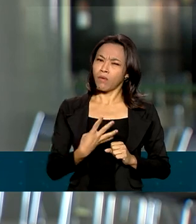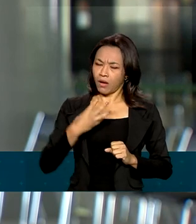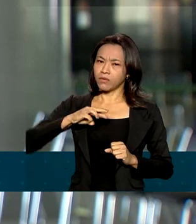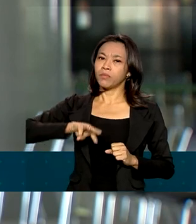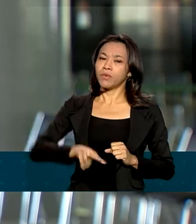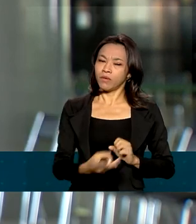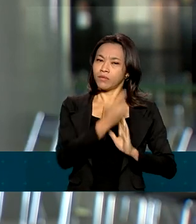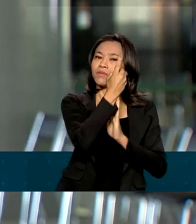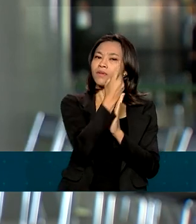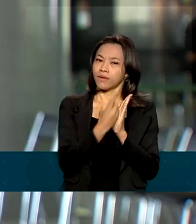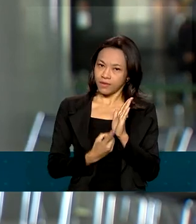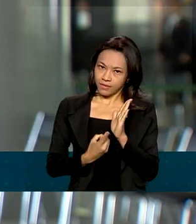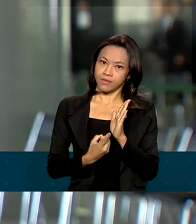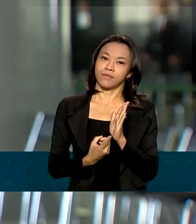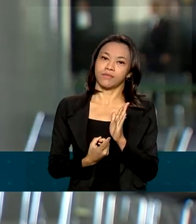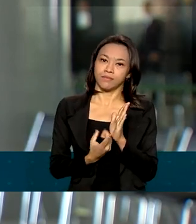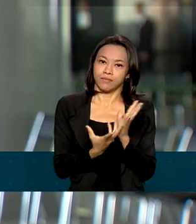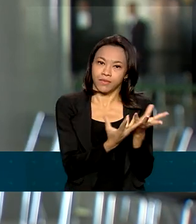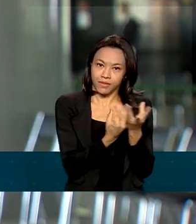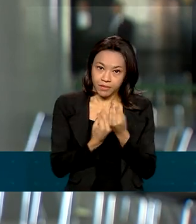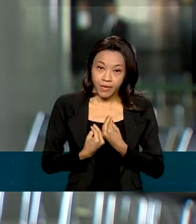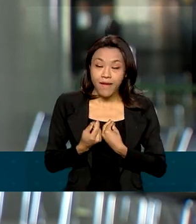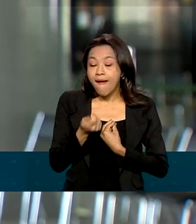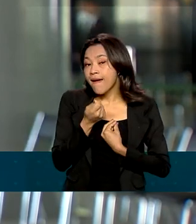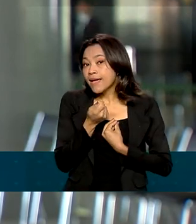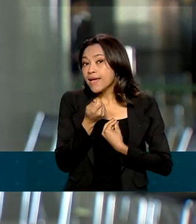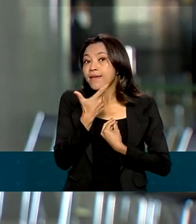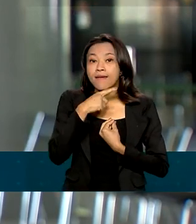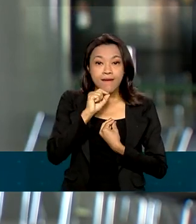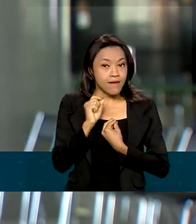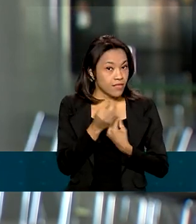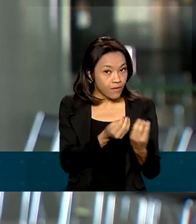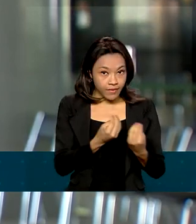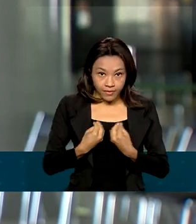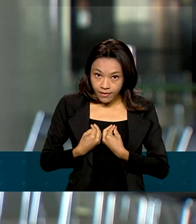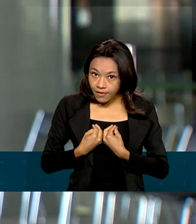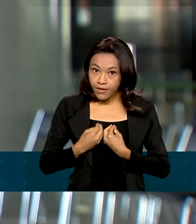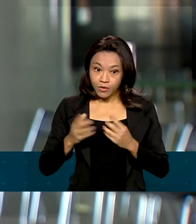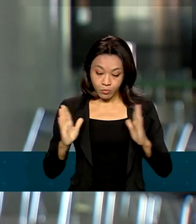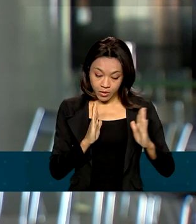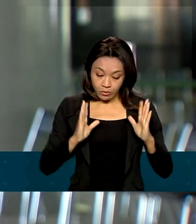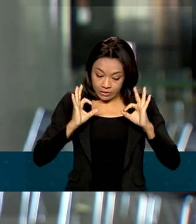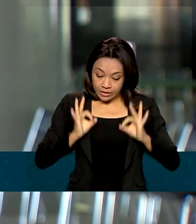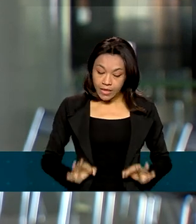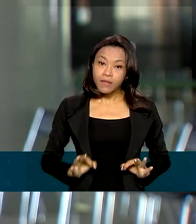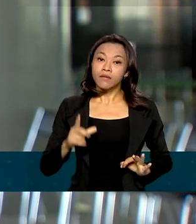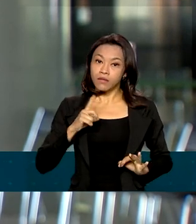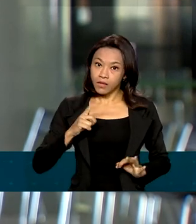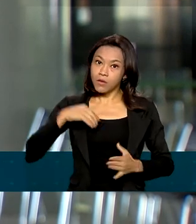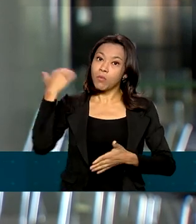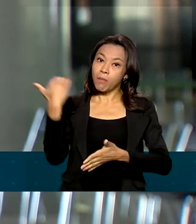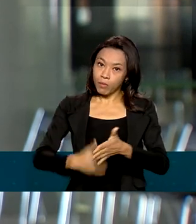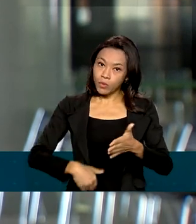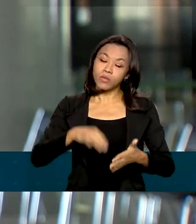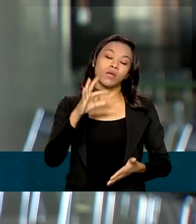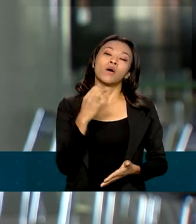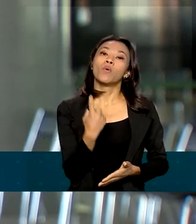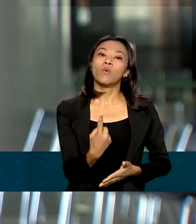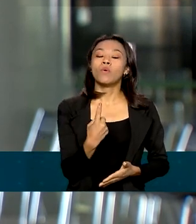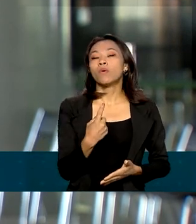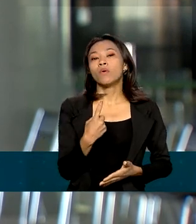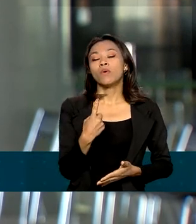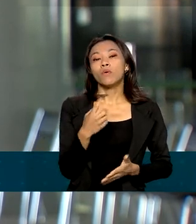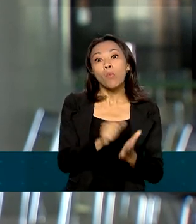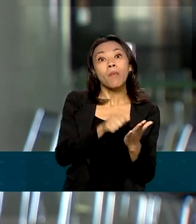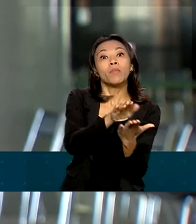de declarações do Imposto de Renda quem não entrega o no prazo né fica sujeito a multa de um por cento ao mês sobre o Imposto de